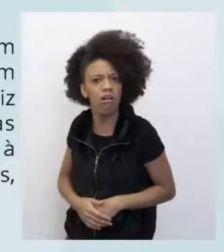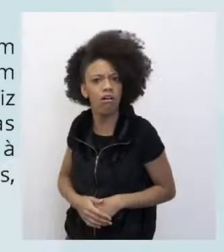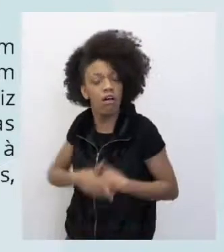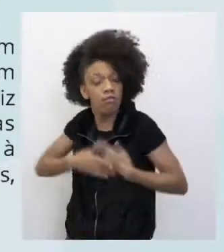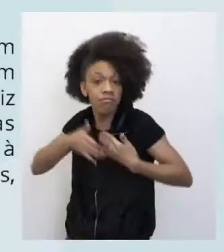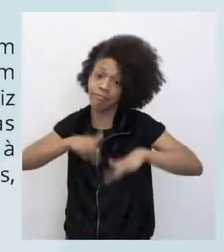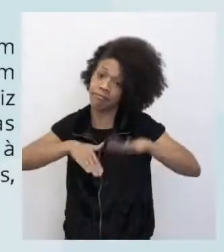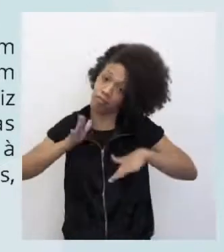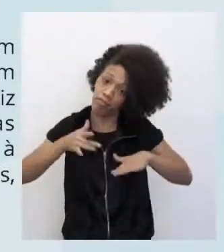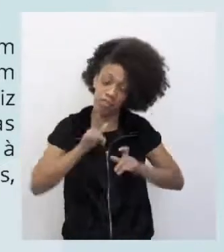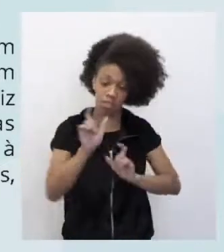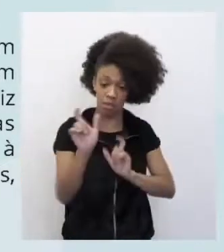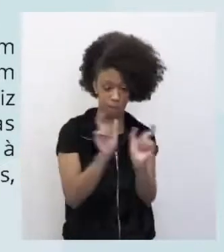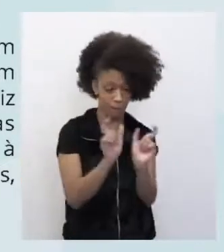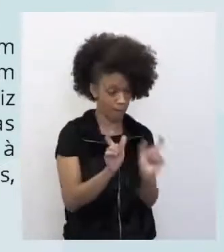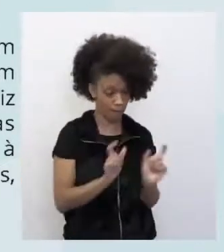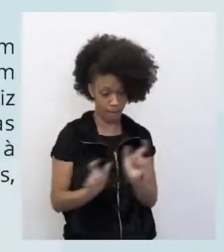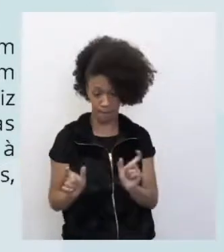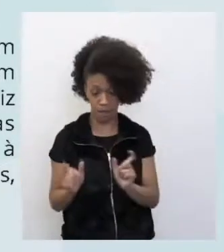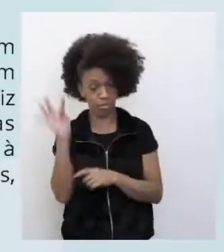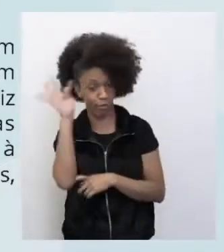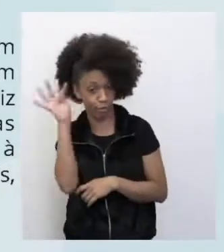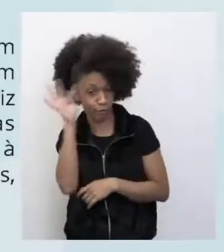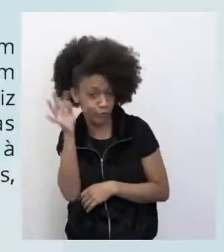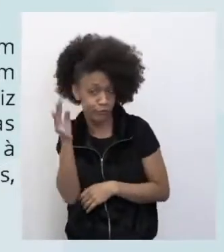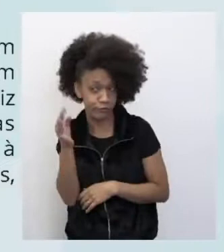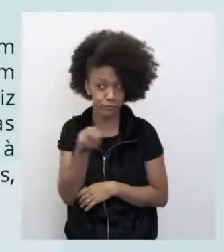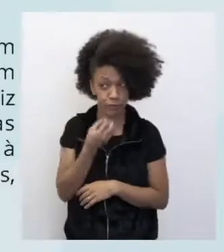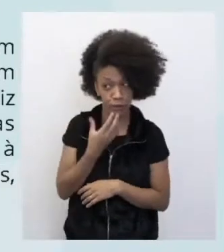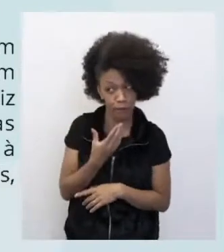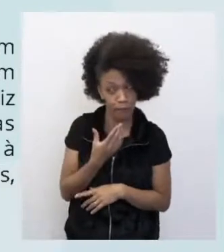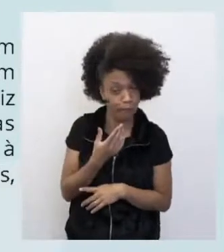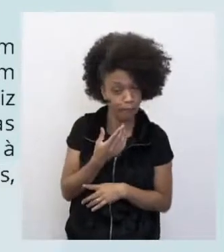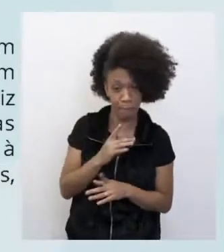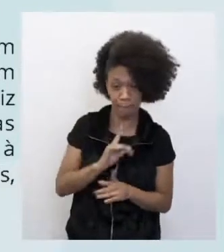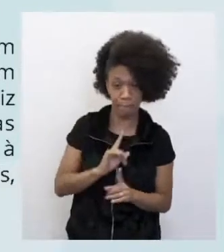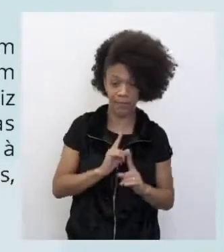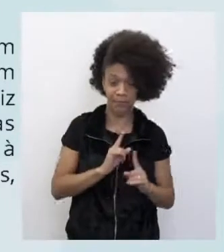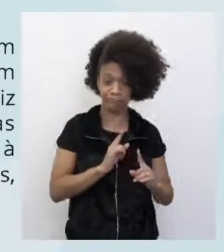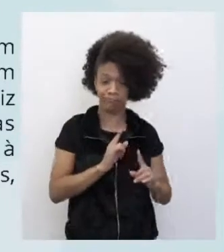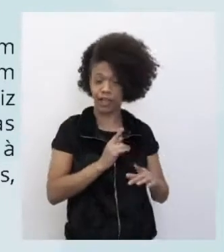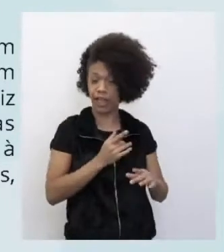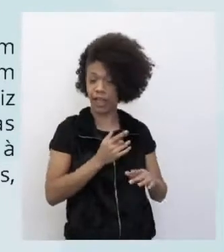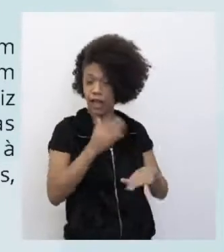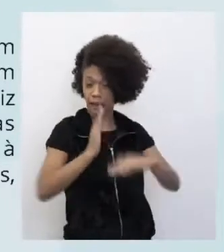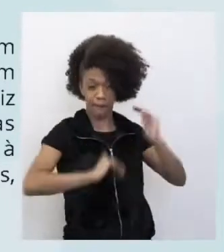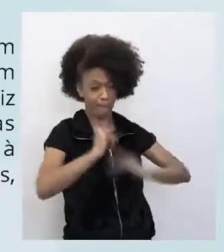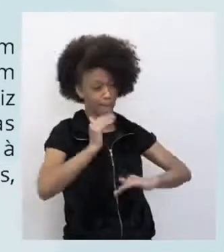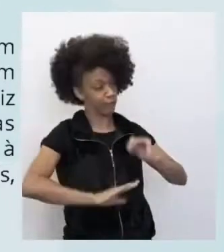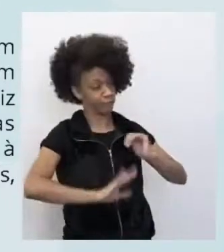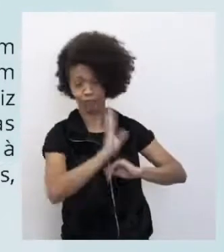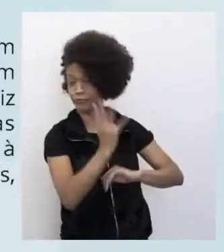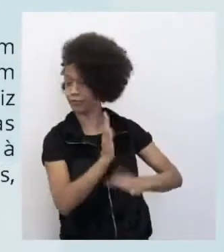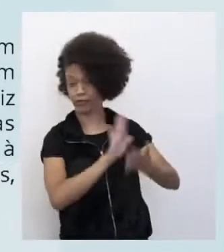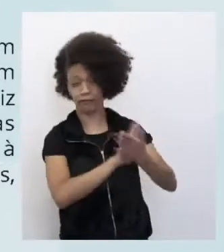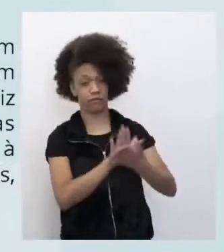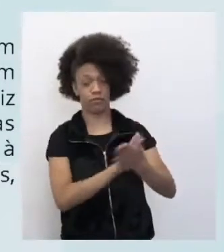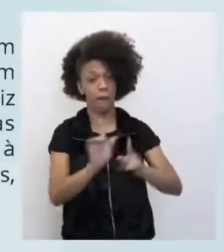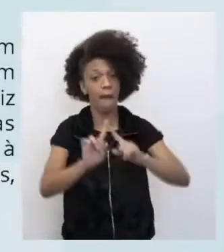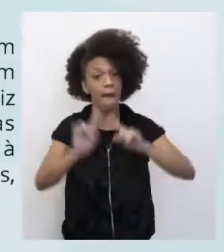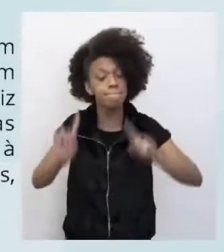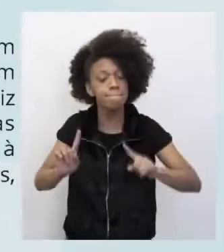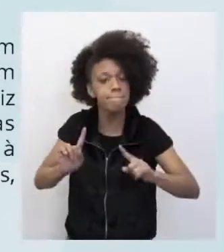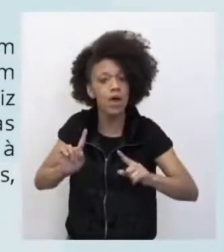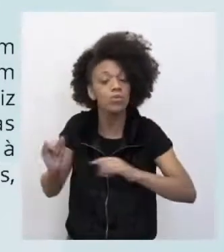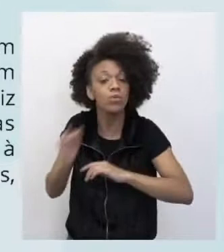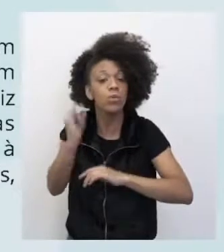todas essas palavras, que na teoria soam bem, não correspondam à prática. A verdadeira questão é que nós não